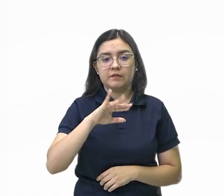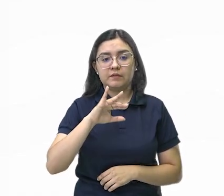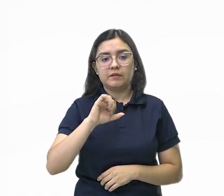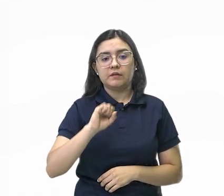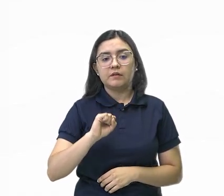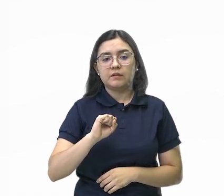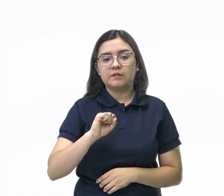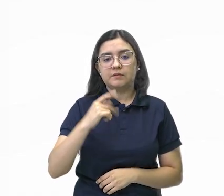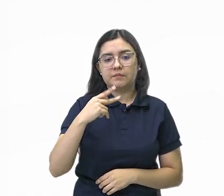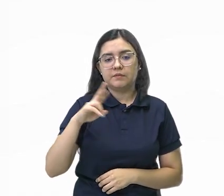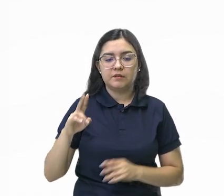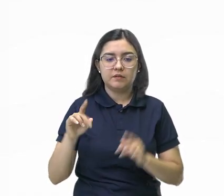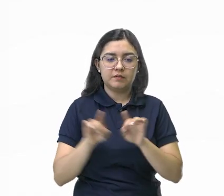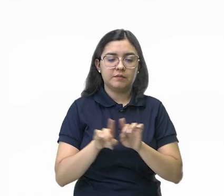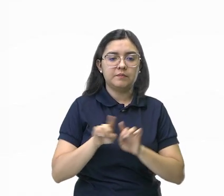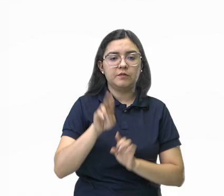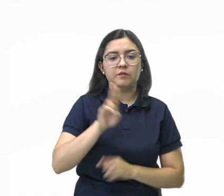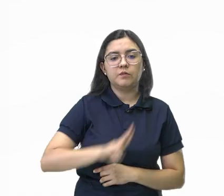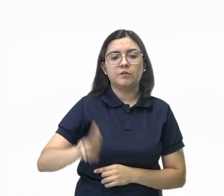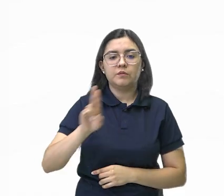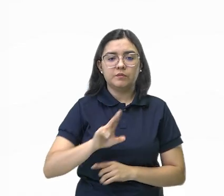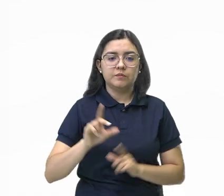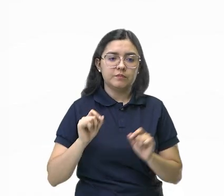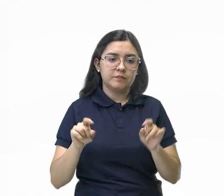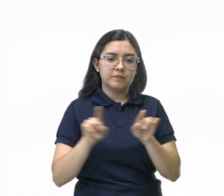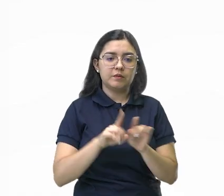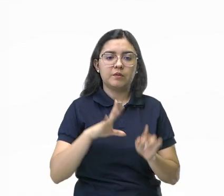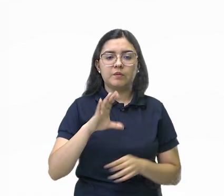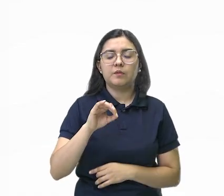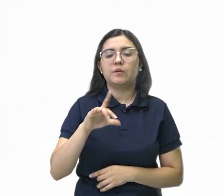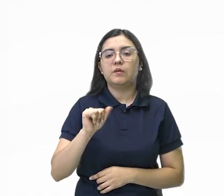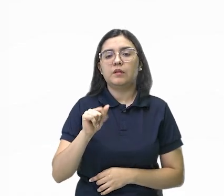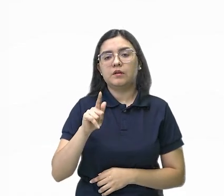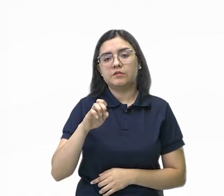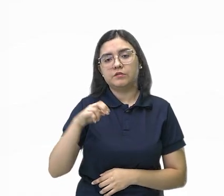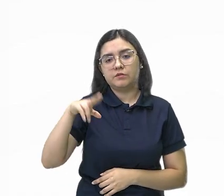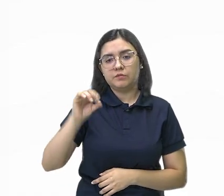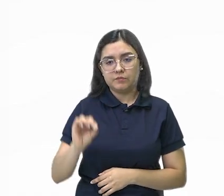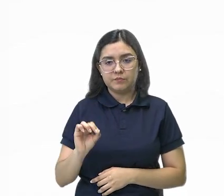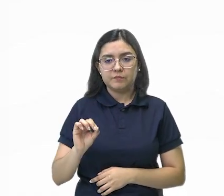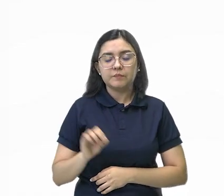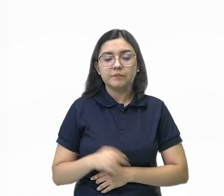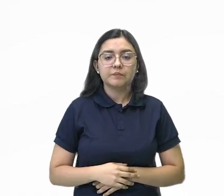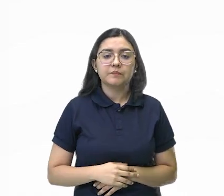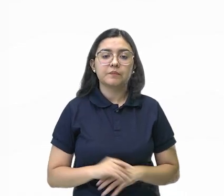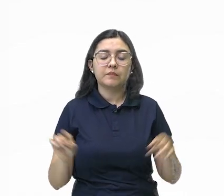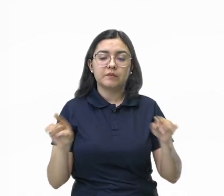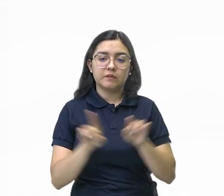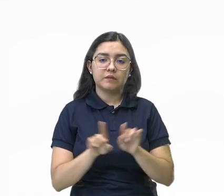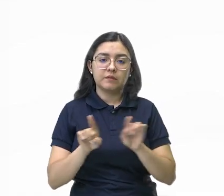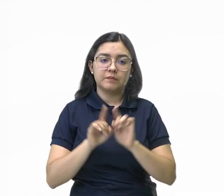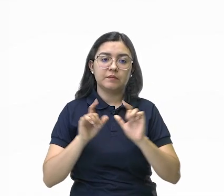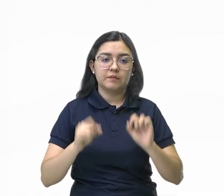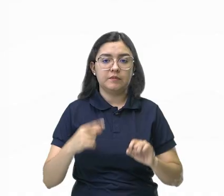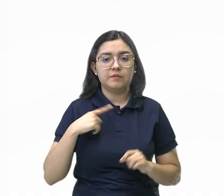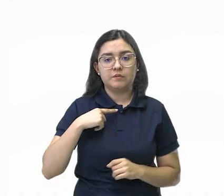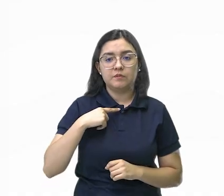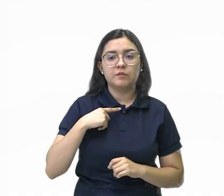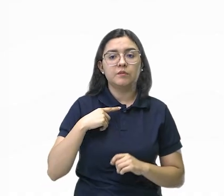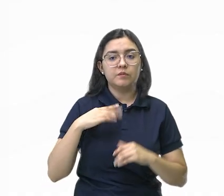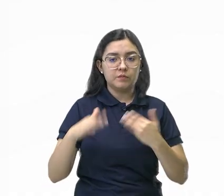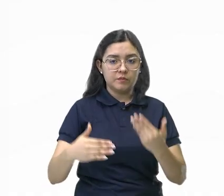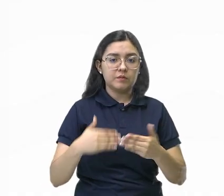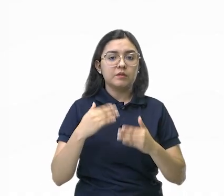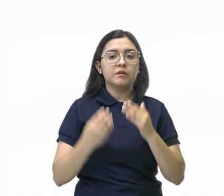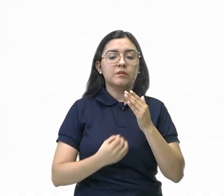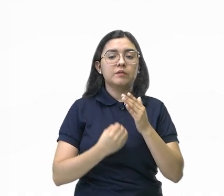uso das células-tronco nos genes de colágeno e elastina, por exemplo. No crescimento capilar, nós temos